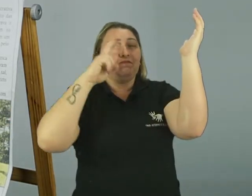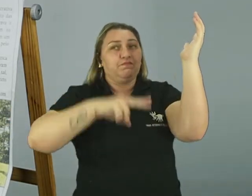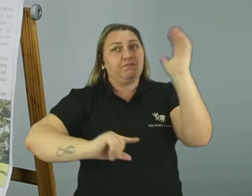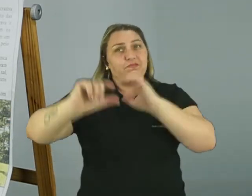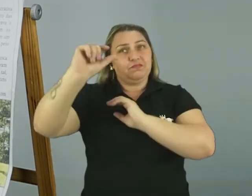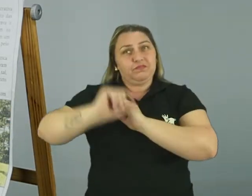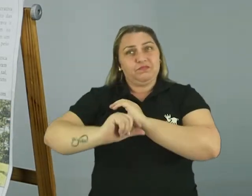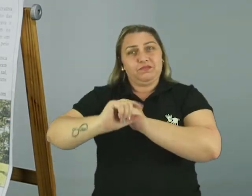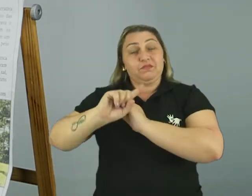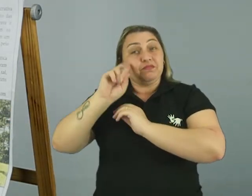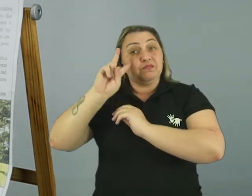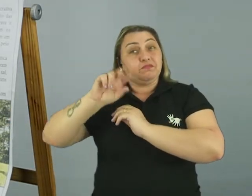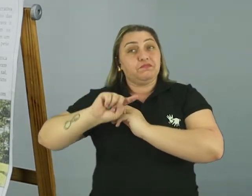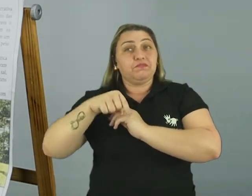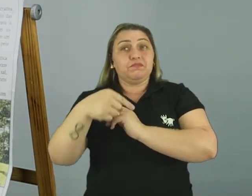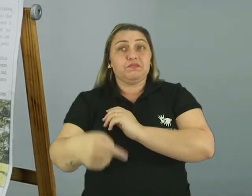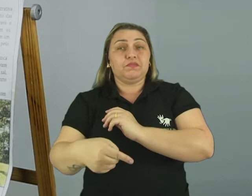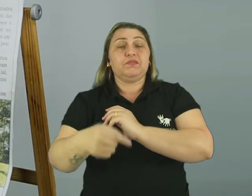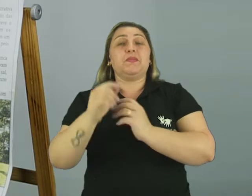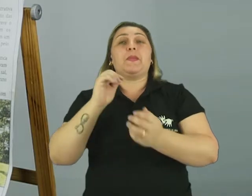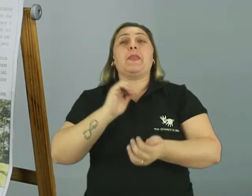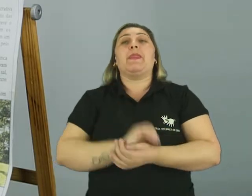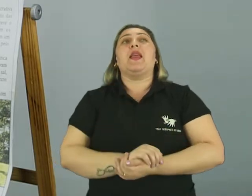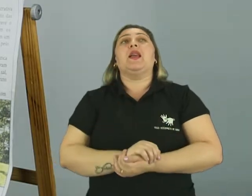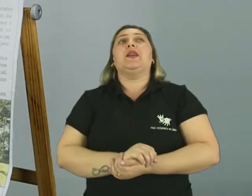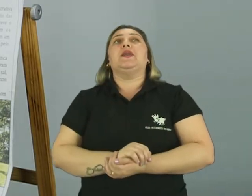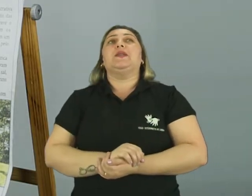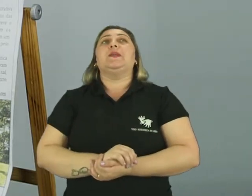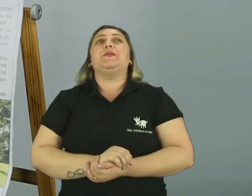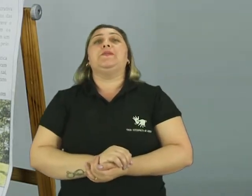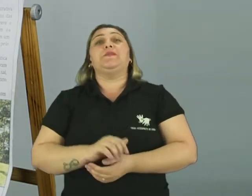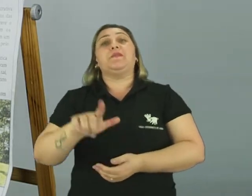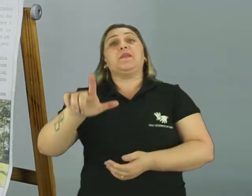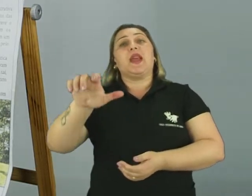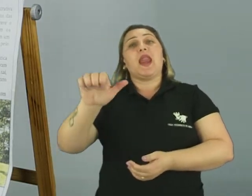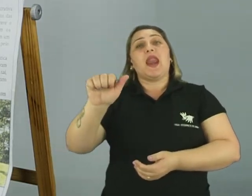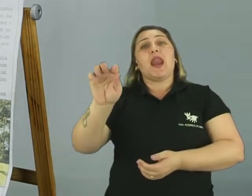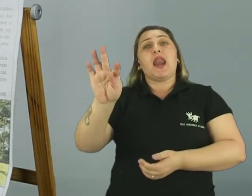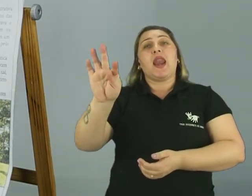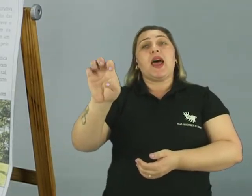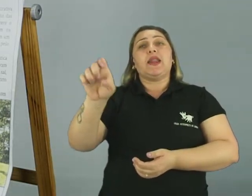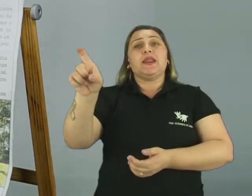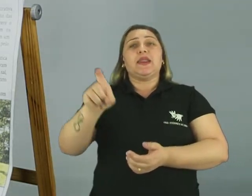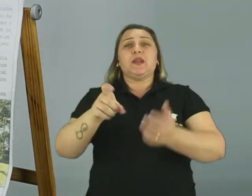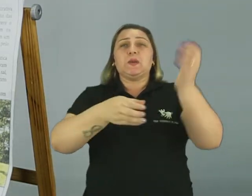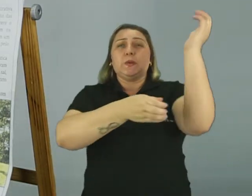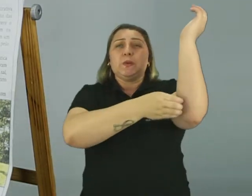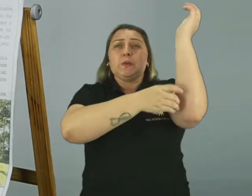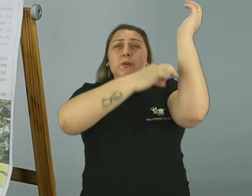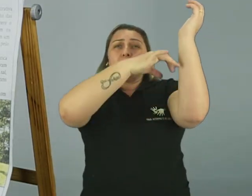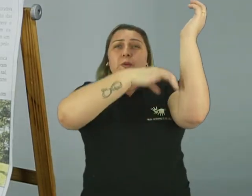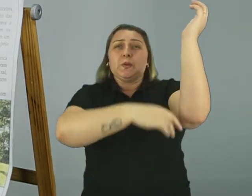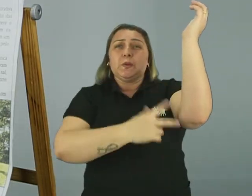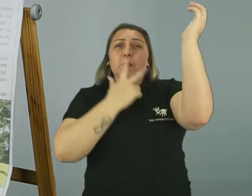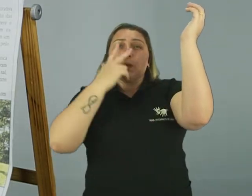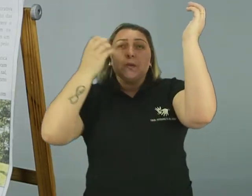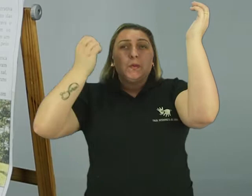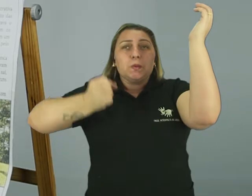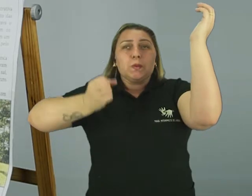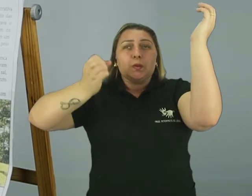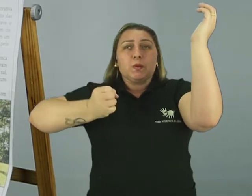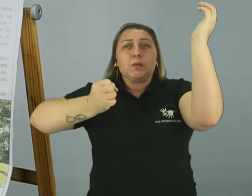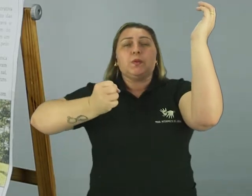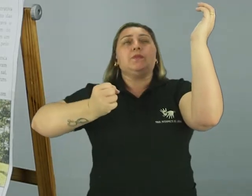mais adiante, e tiravam o látex da seringueira. Tá muito fácil, né? O